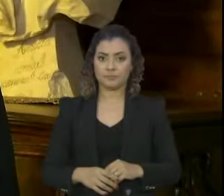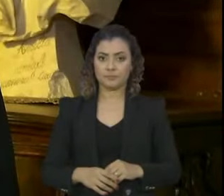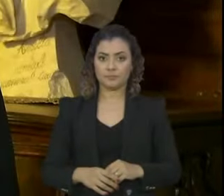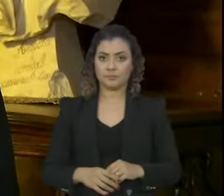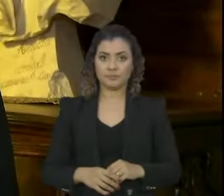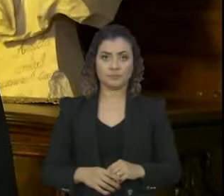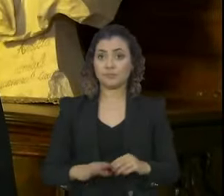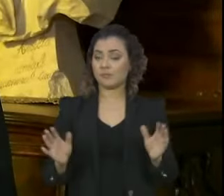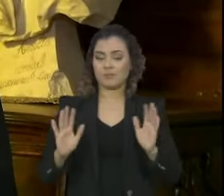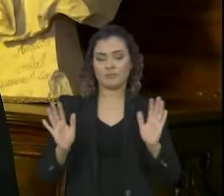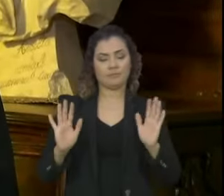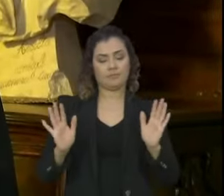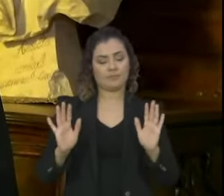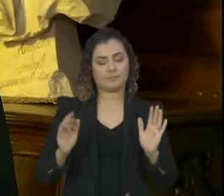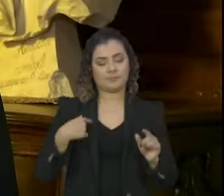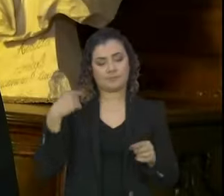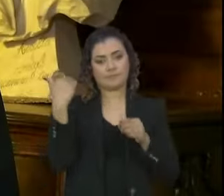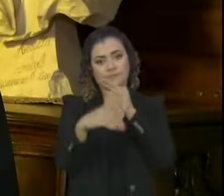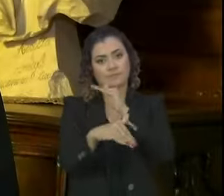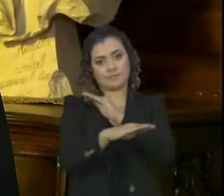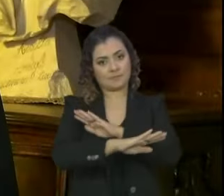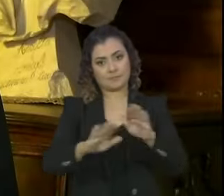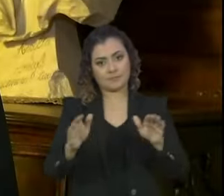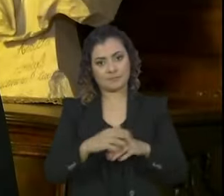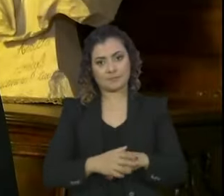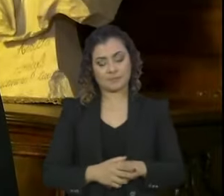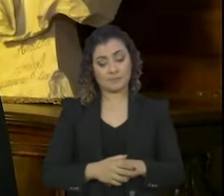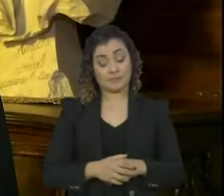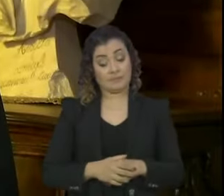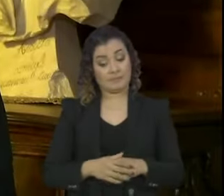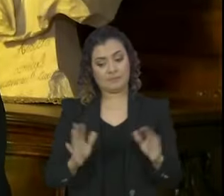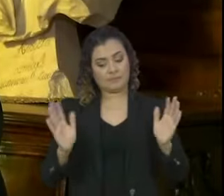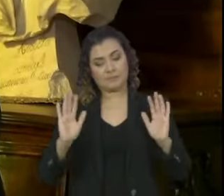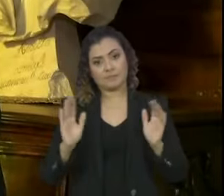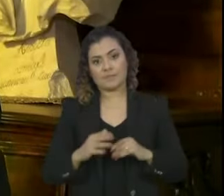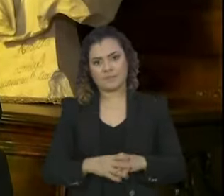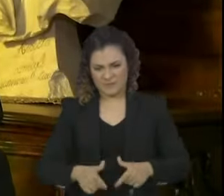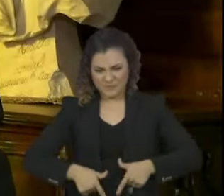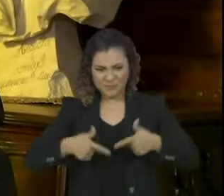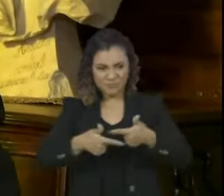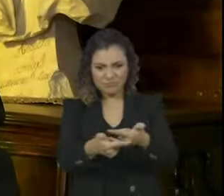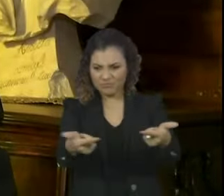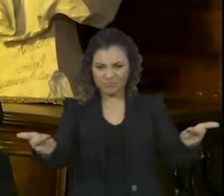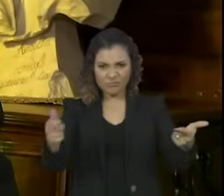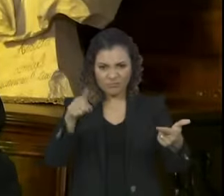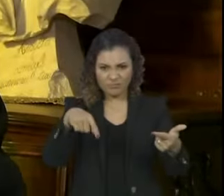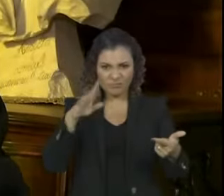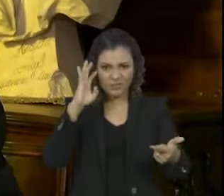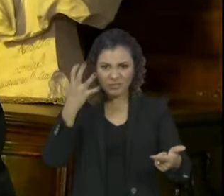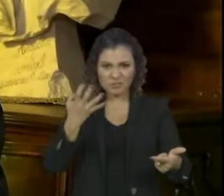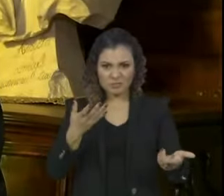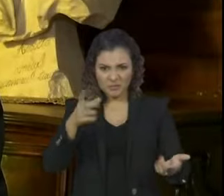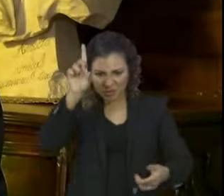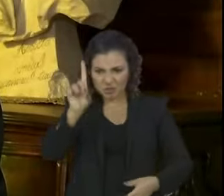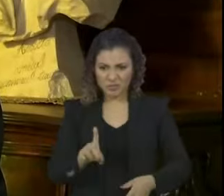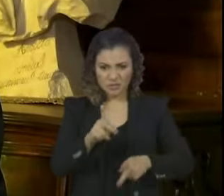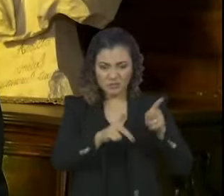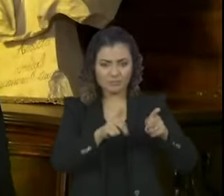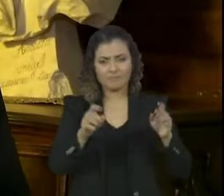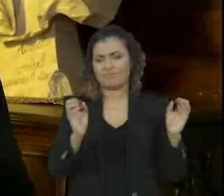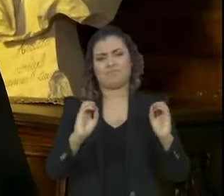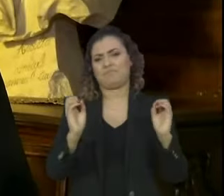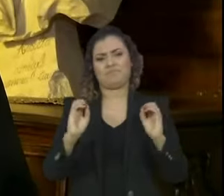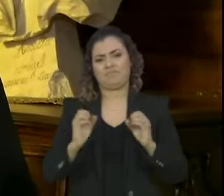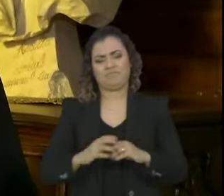e eu acho grande equivocou é um grande engano achar que isso é satisfazer um direito da